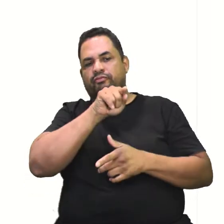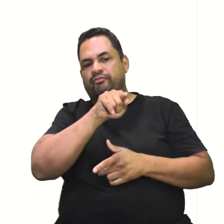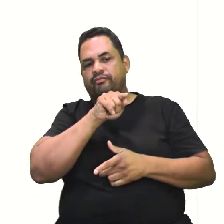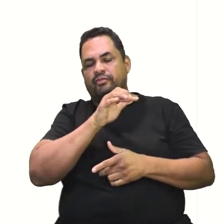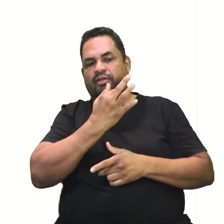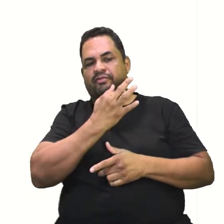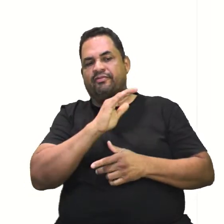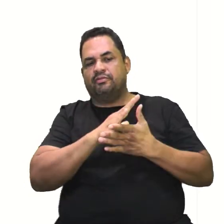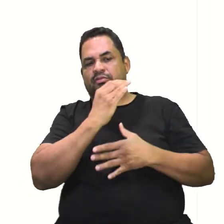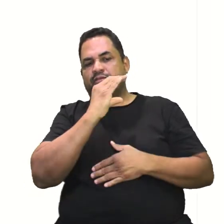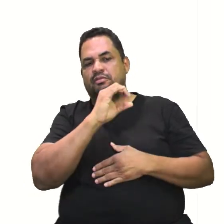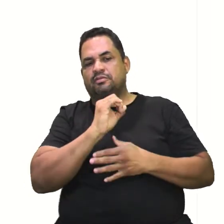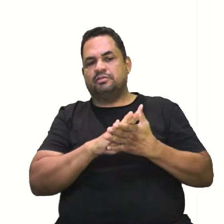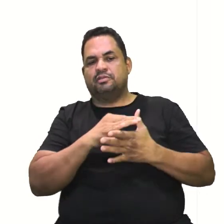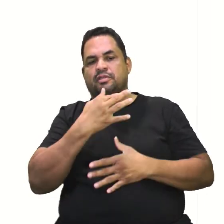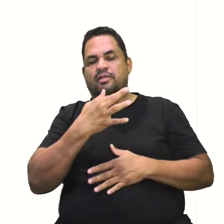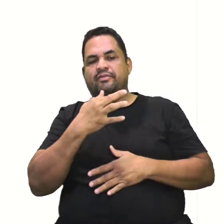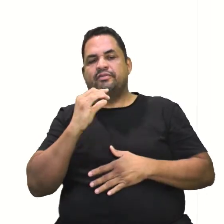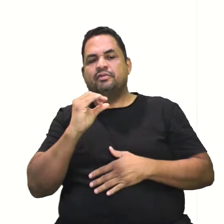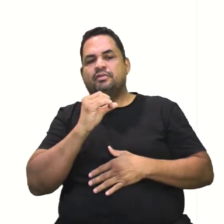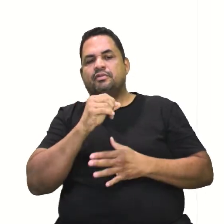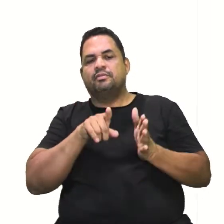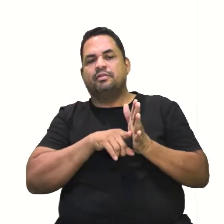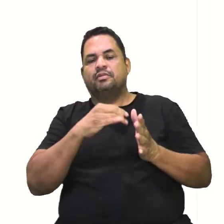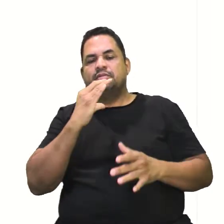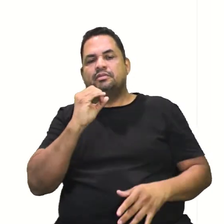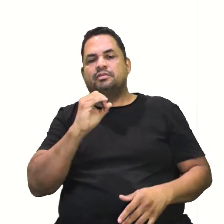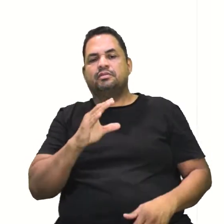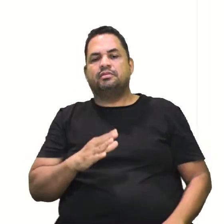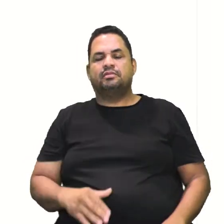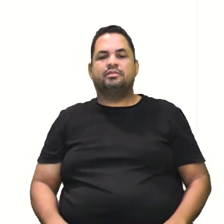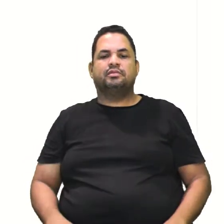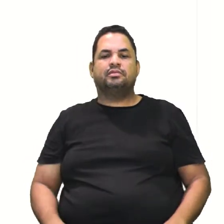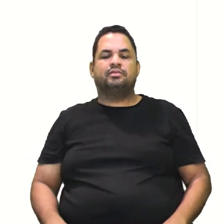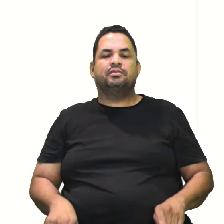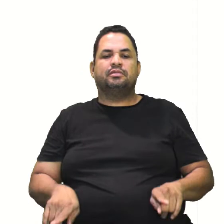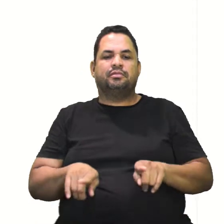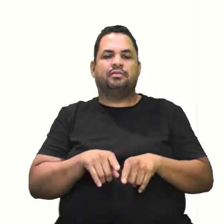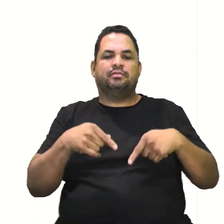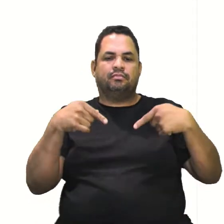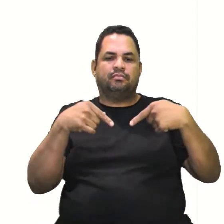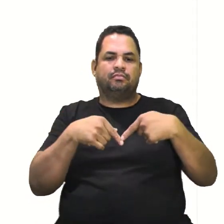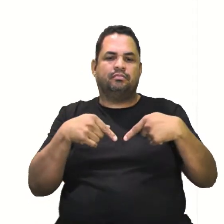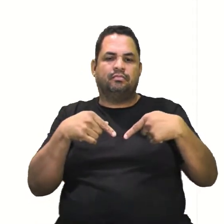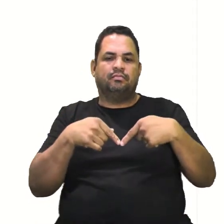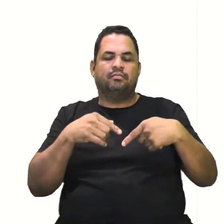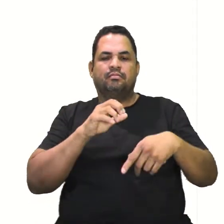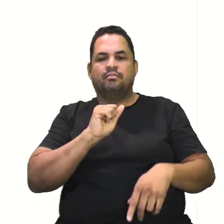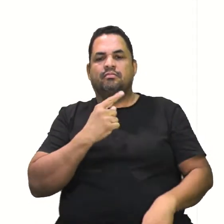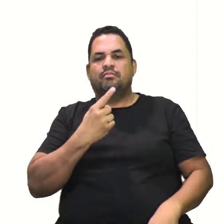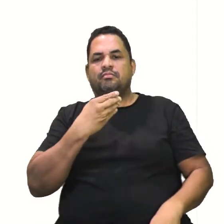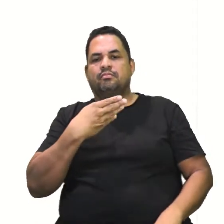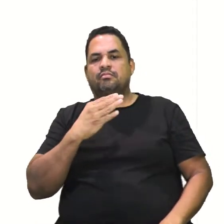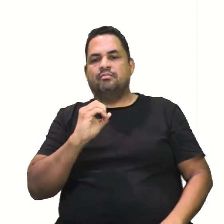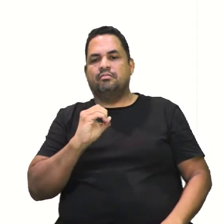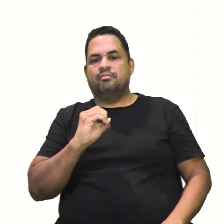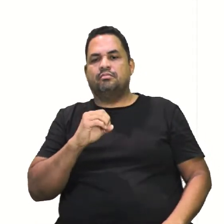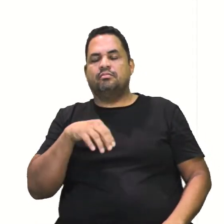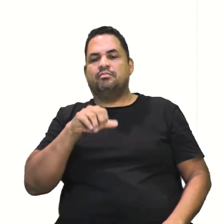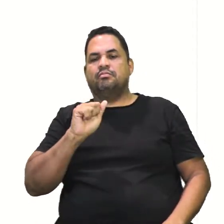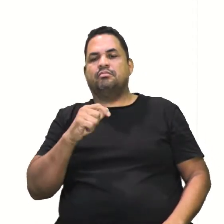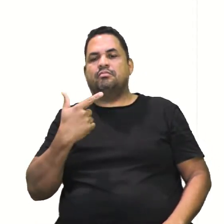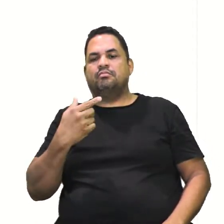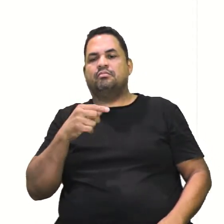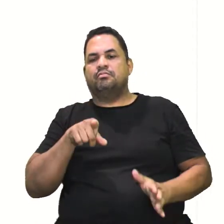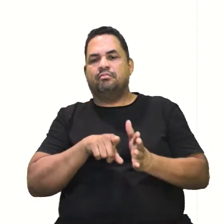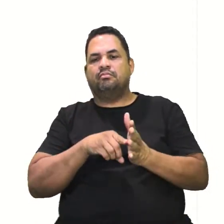Foco 1, 5 e 0. Foco 2, menos 5 e 0. E de vértices A1, 3 e 0